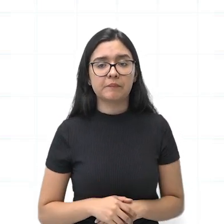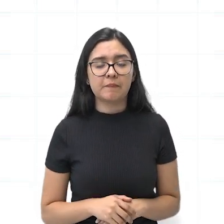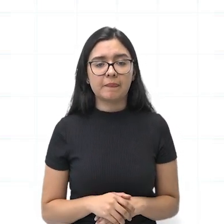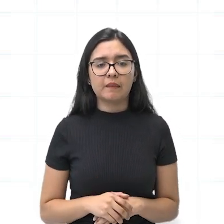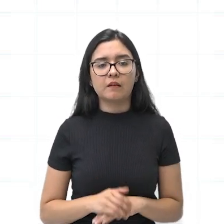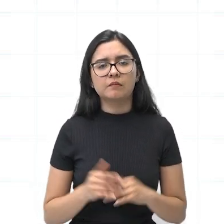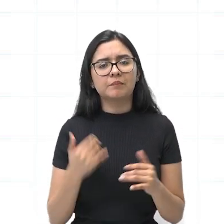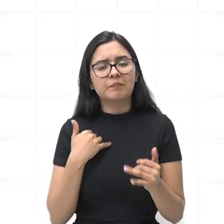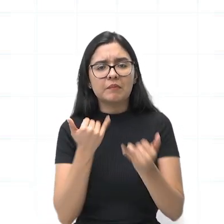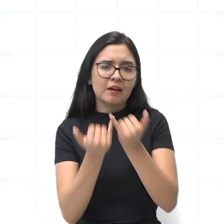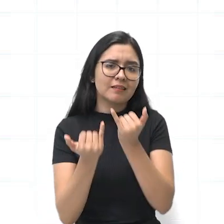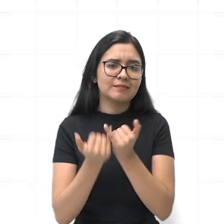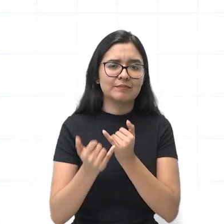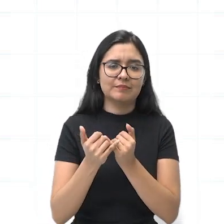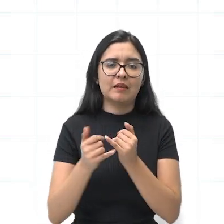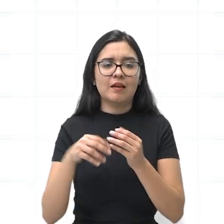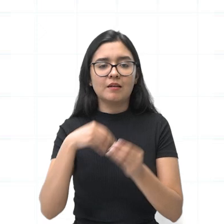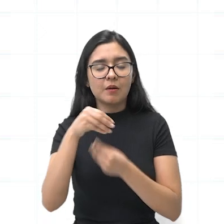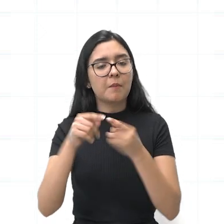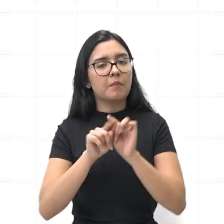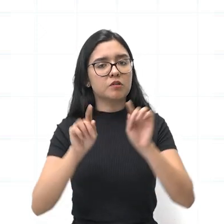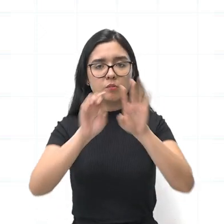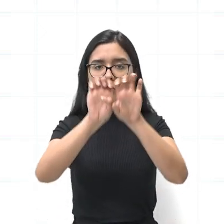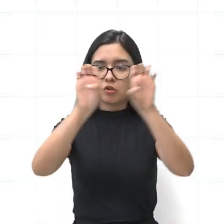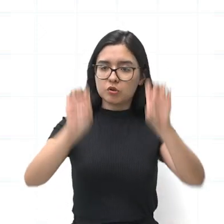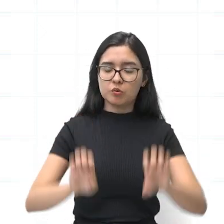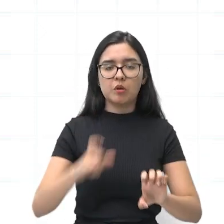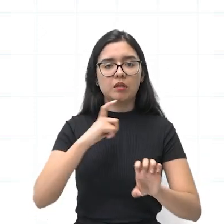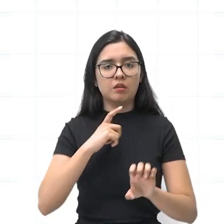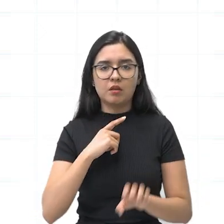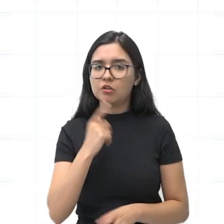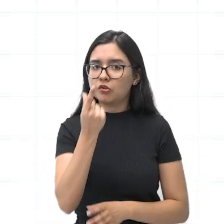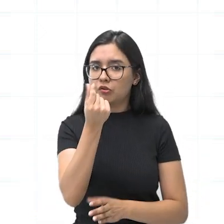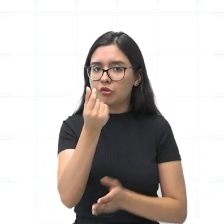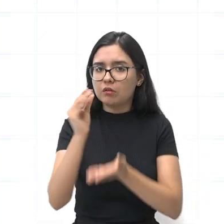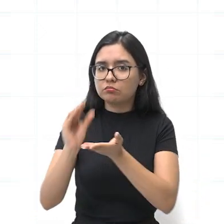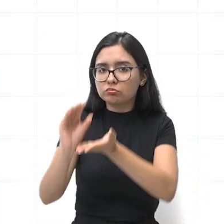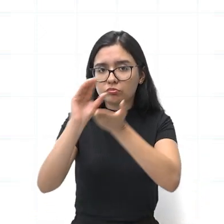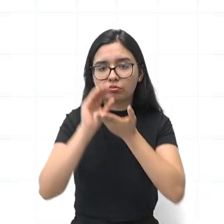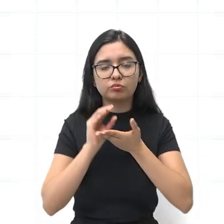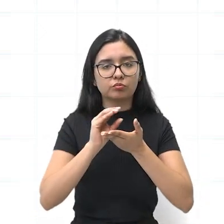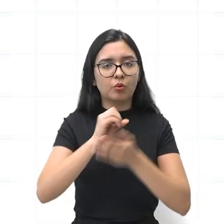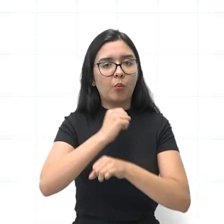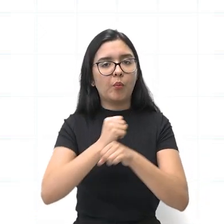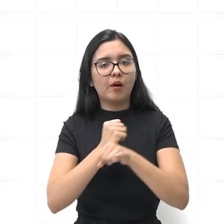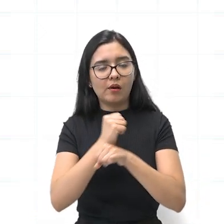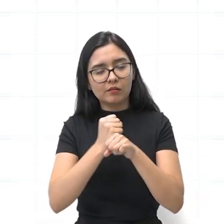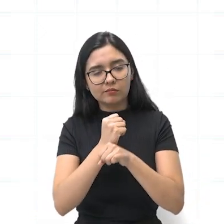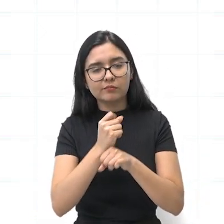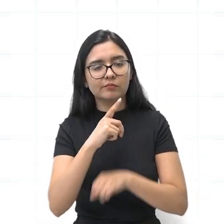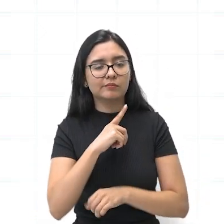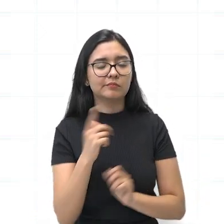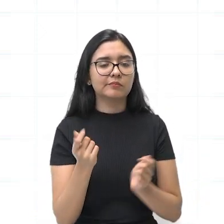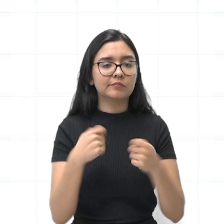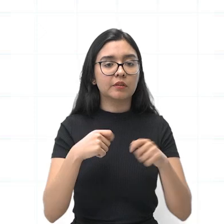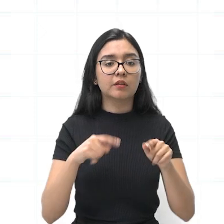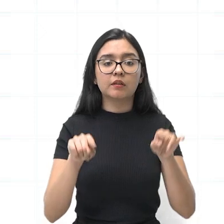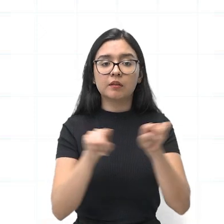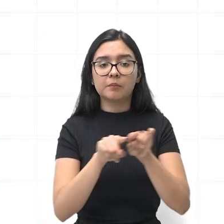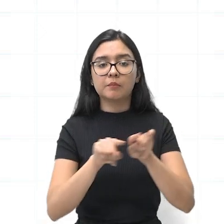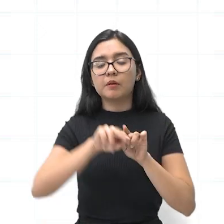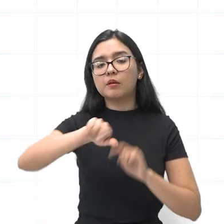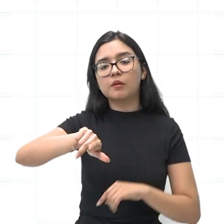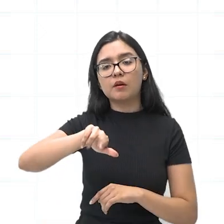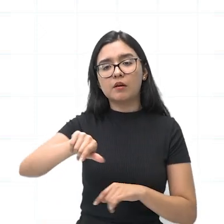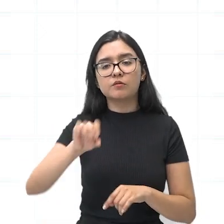algo não tão organizado, é uma estrutura que move milhões ali por ano, ok? Porém, não existe só